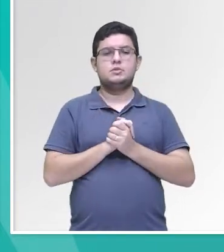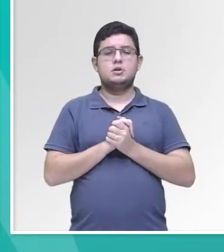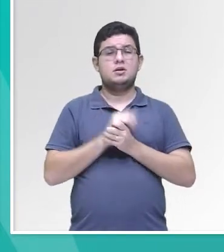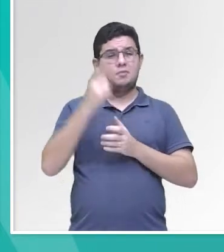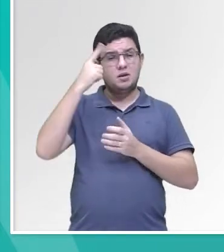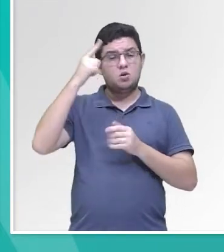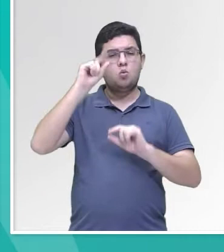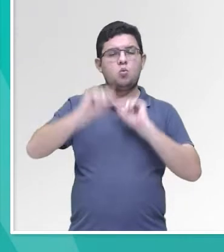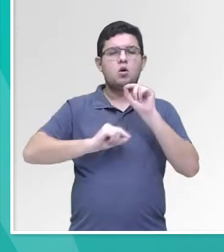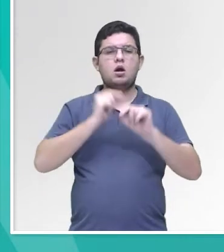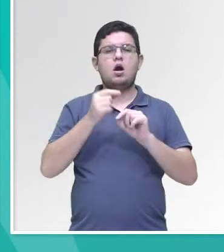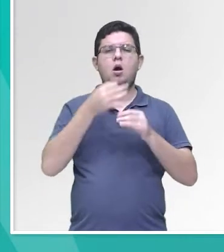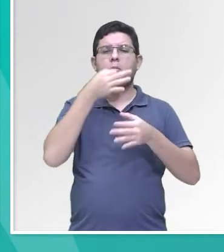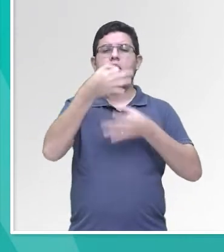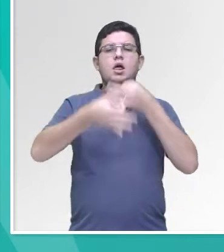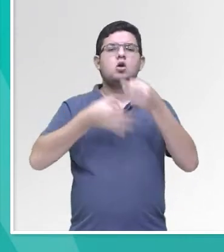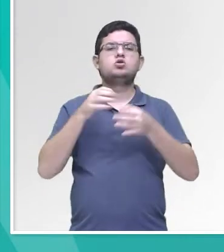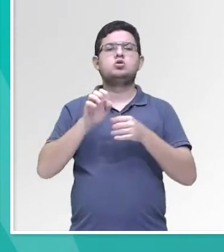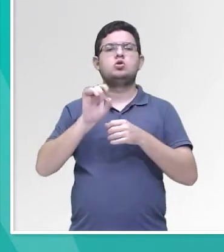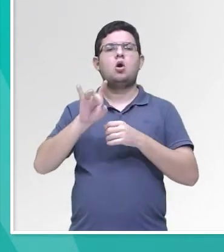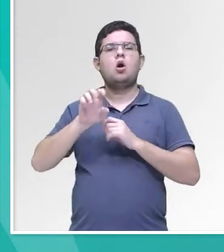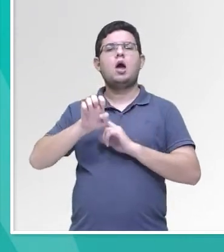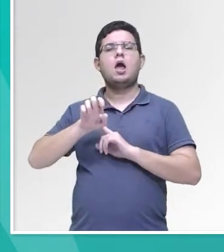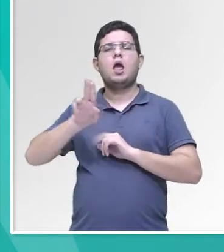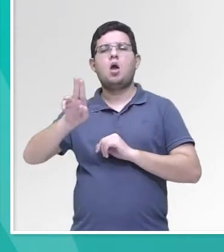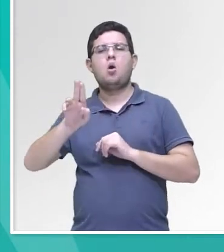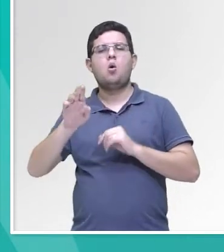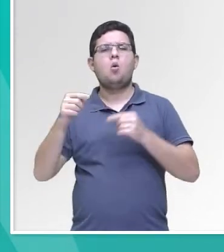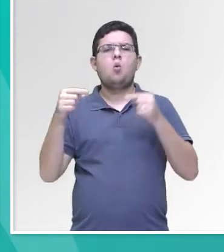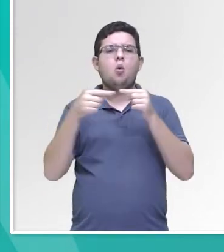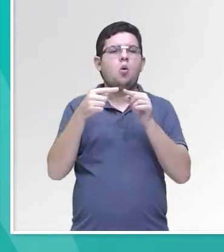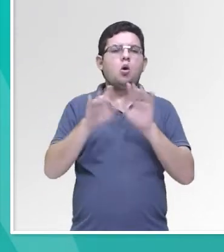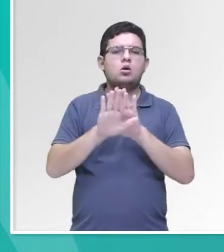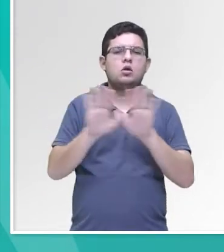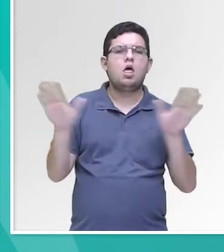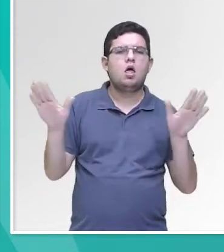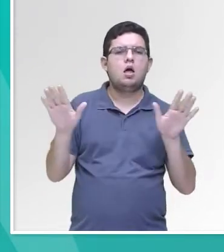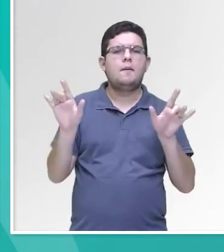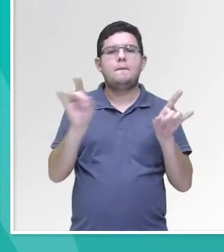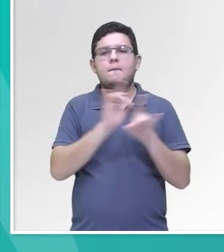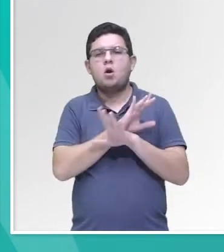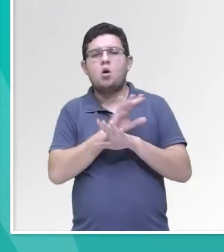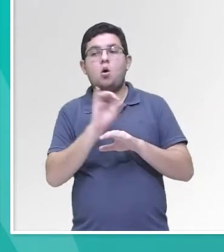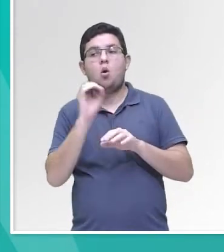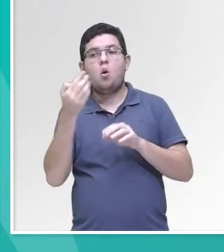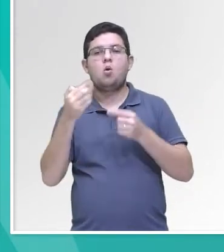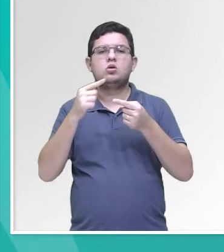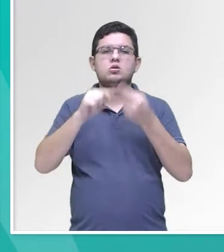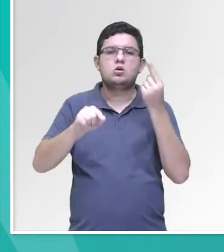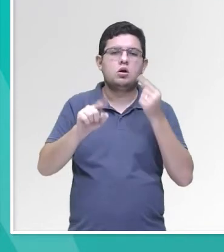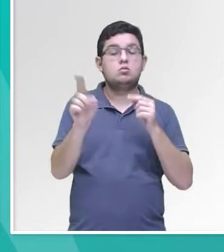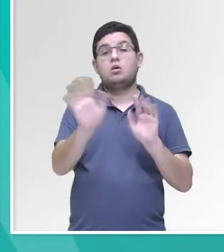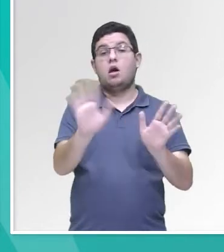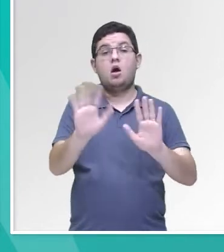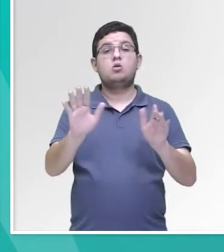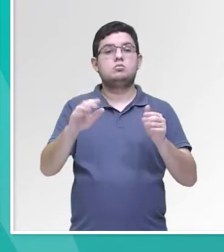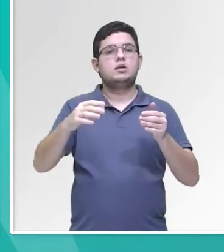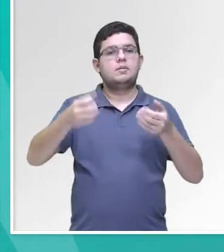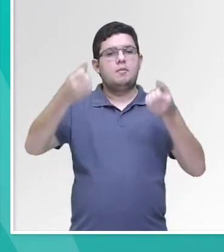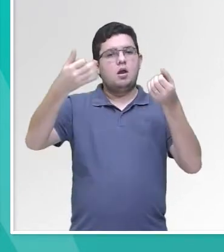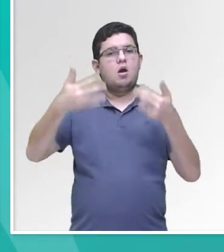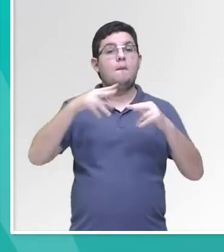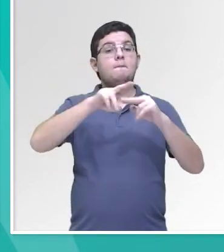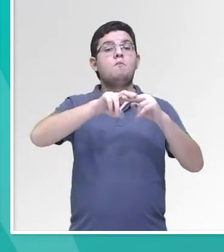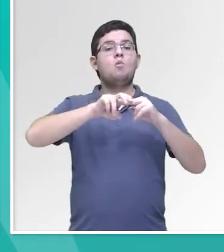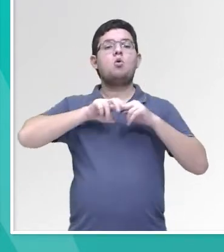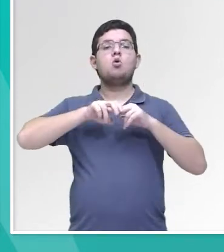ser eu concordo e pronto. Eu discordo e pronto. Sem explicar o porquê, sem